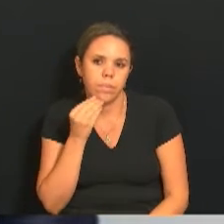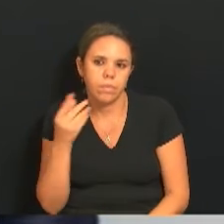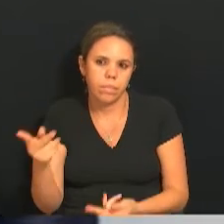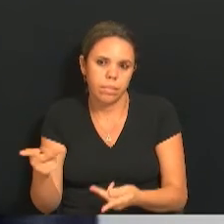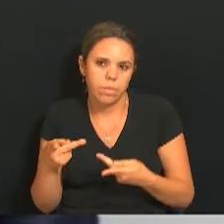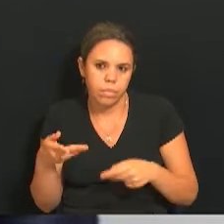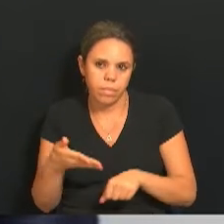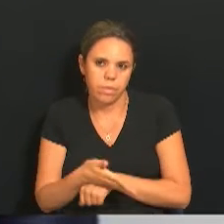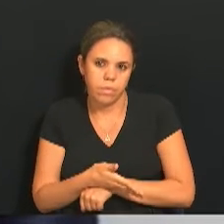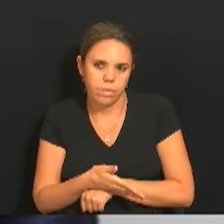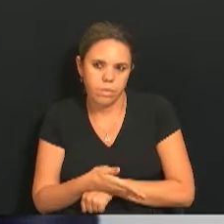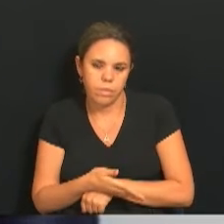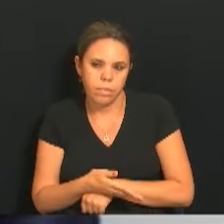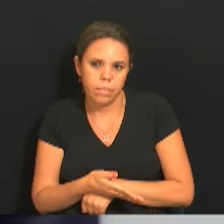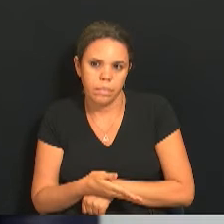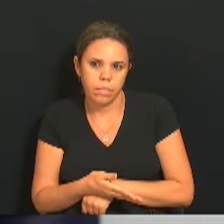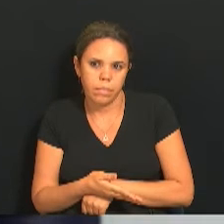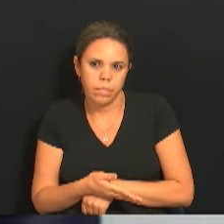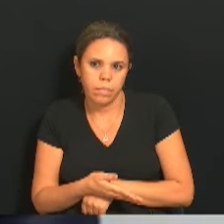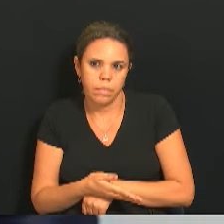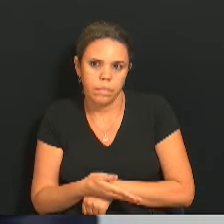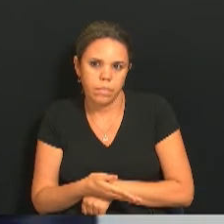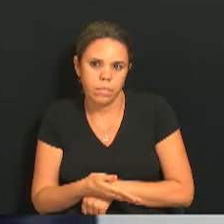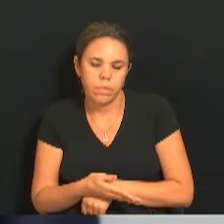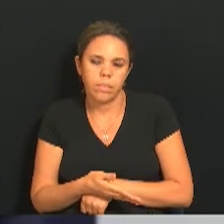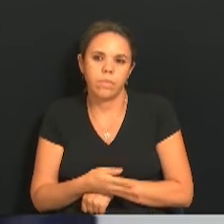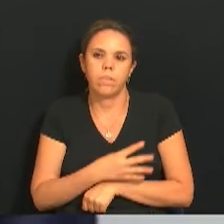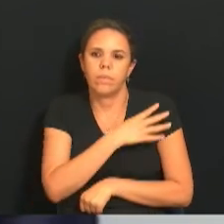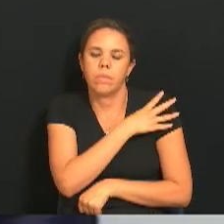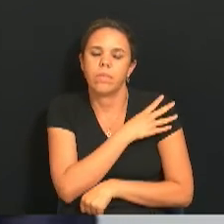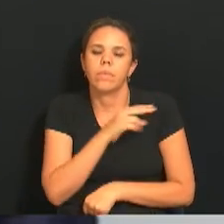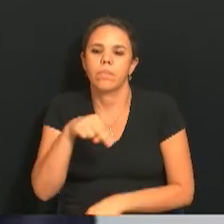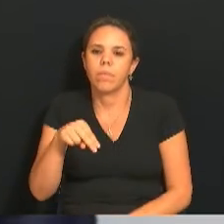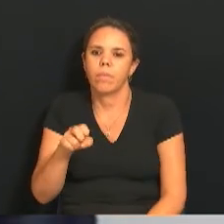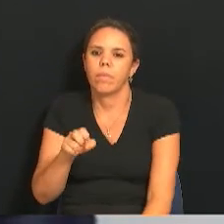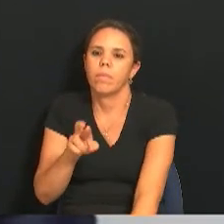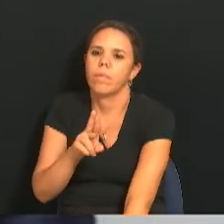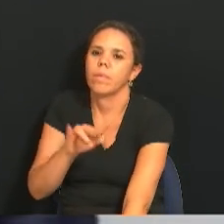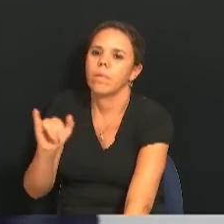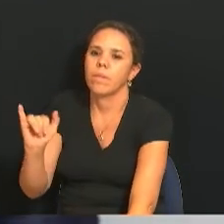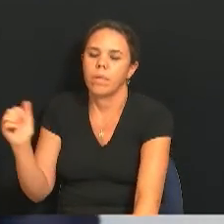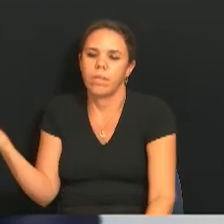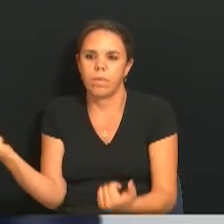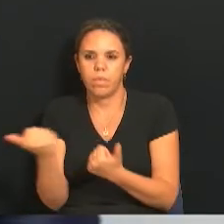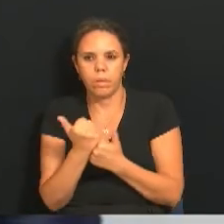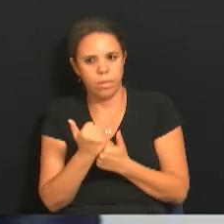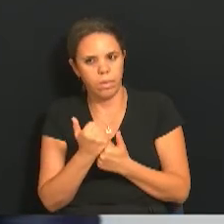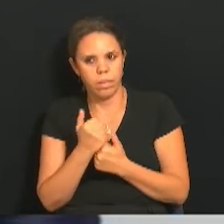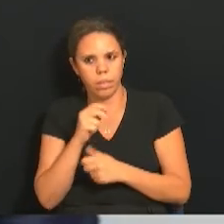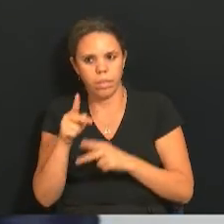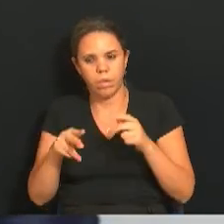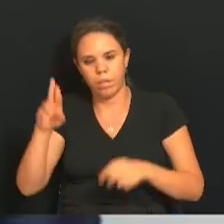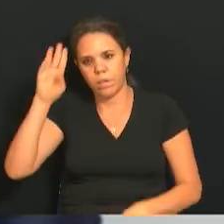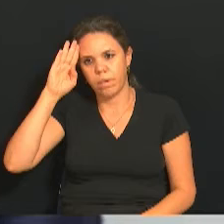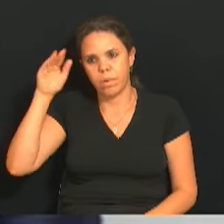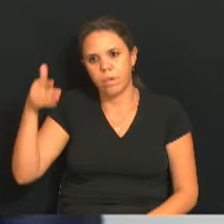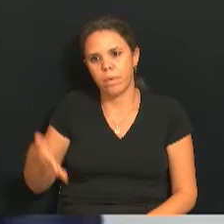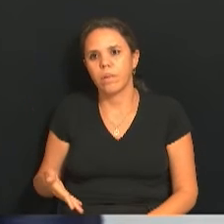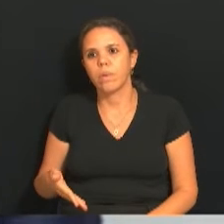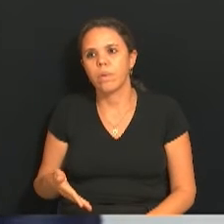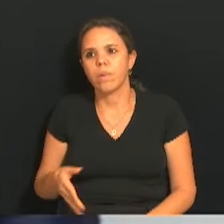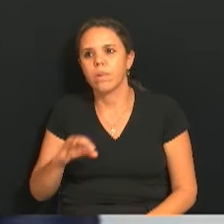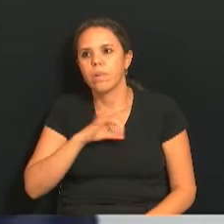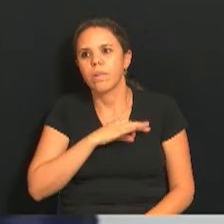participação, né, que foi formulado do nosso comandante de CPI, né, Coronel Nery. Estou aqui representando a ele, os demais comandantes de batalhão aqui do município